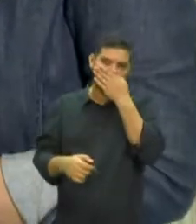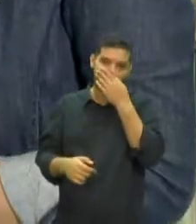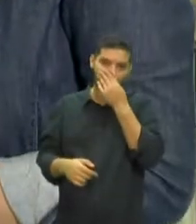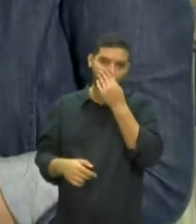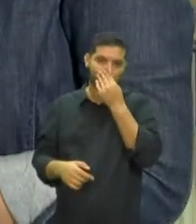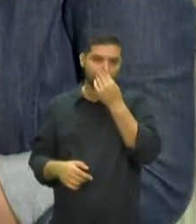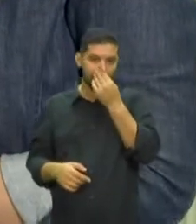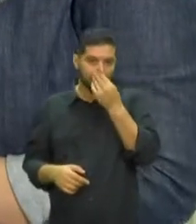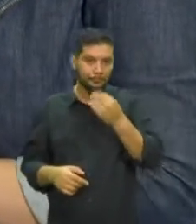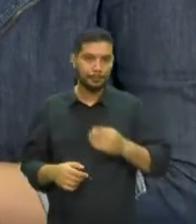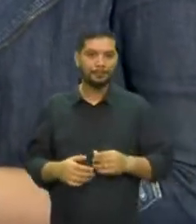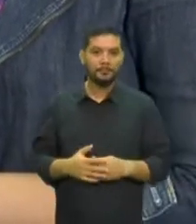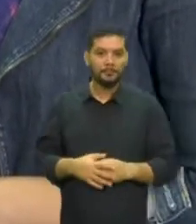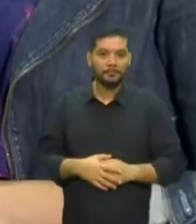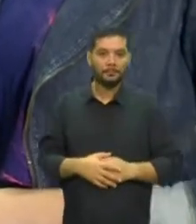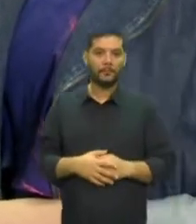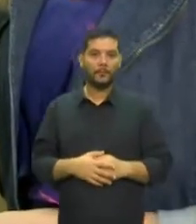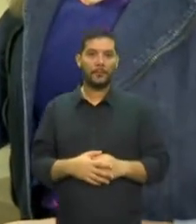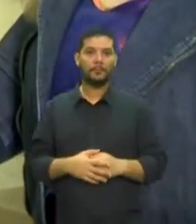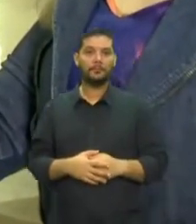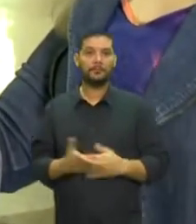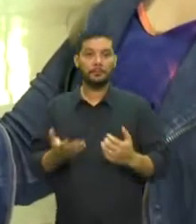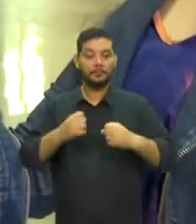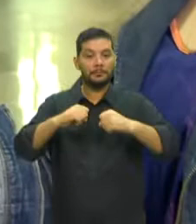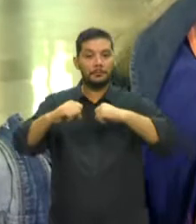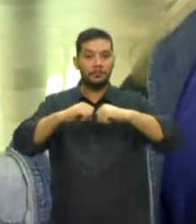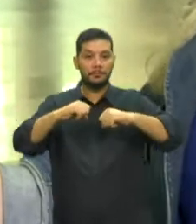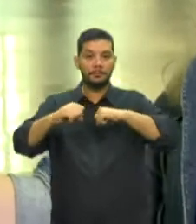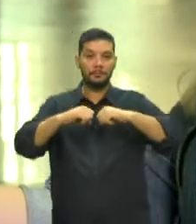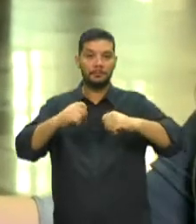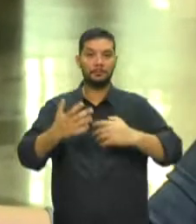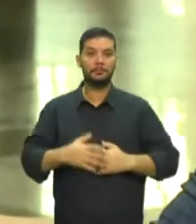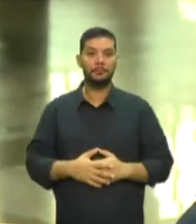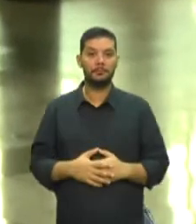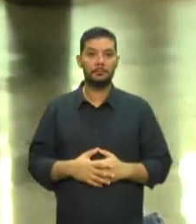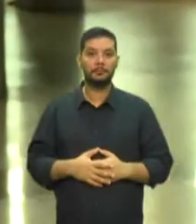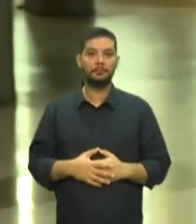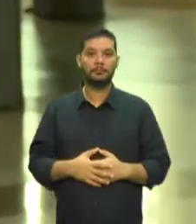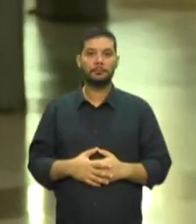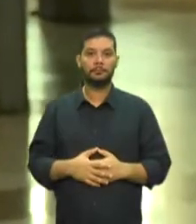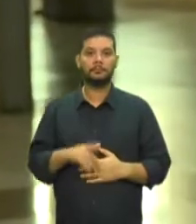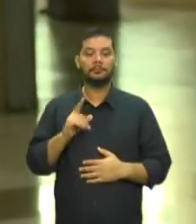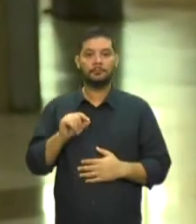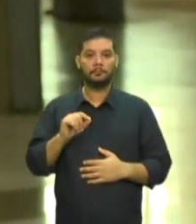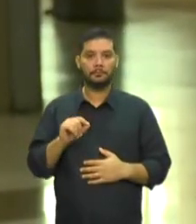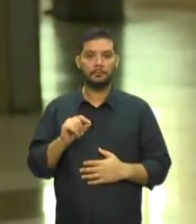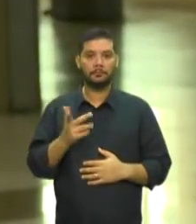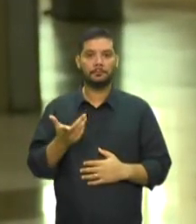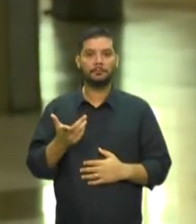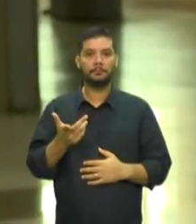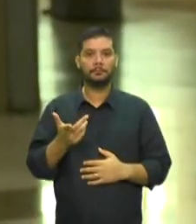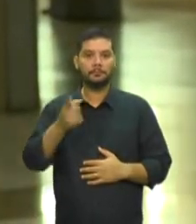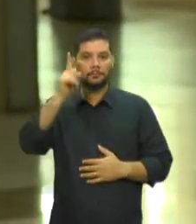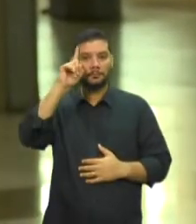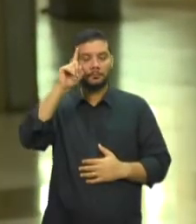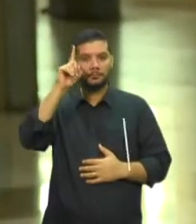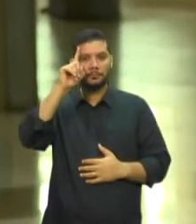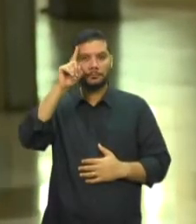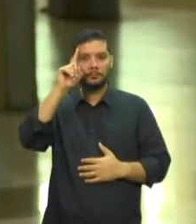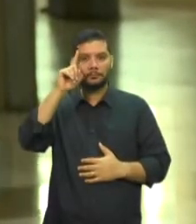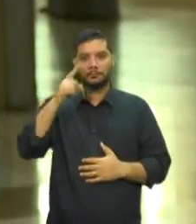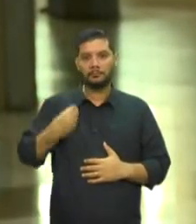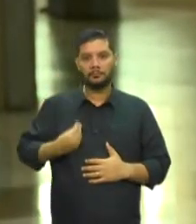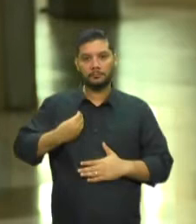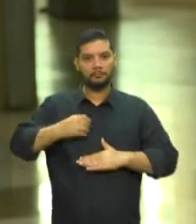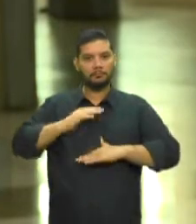dos debatedores vem muito nesse sentido, né? São pessoas que levam o dia a dia com essa temática nas suas vidas profissionais,